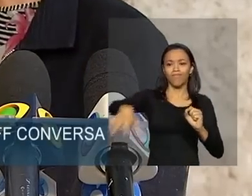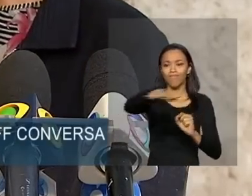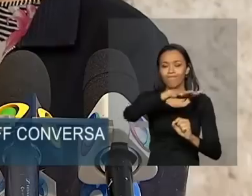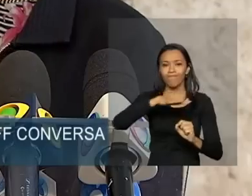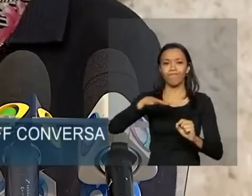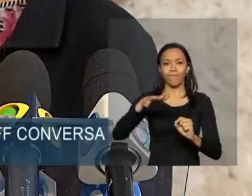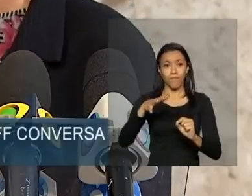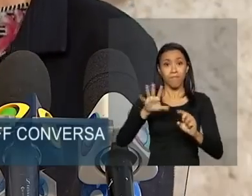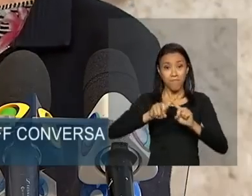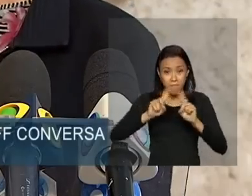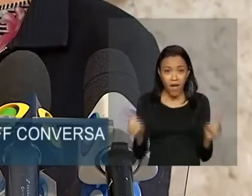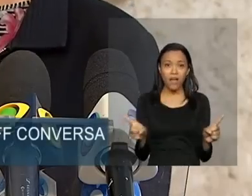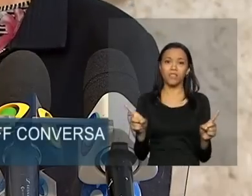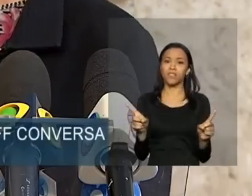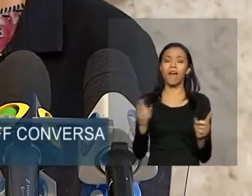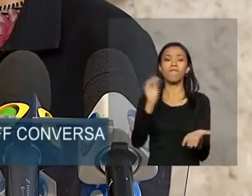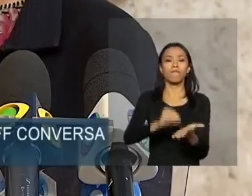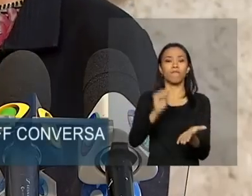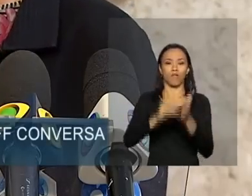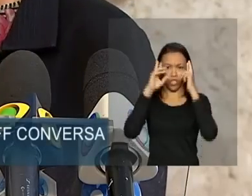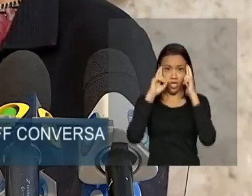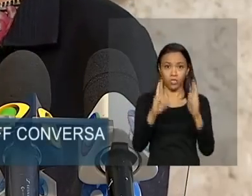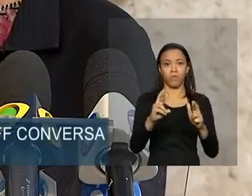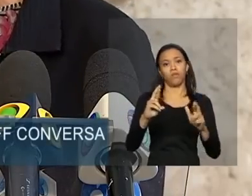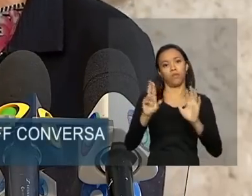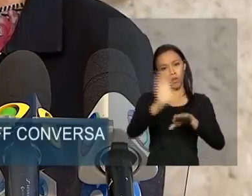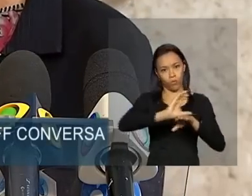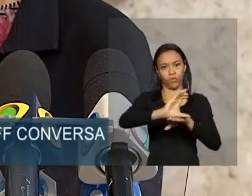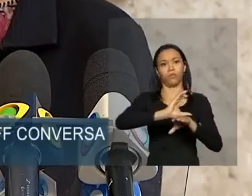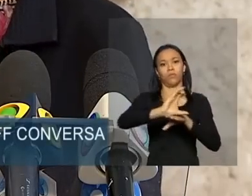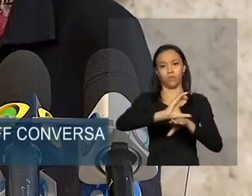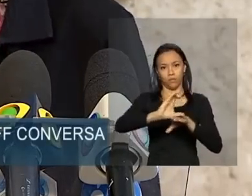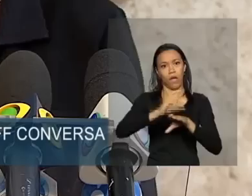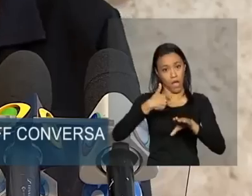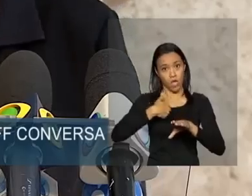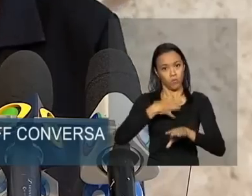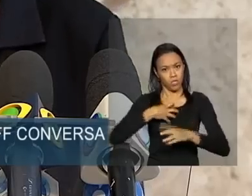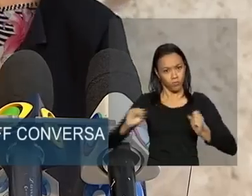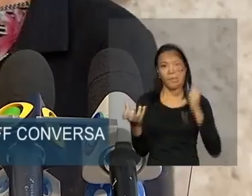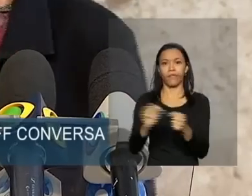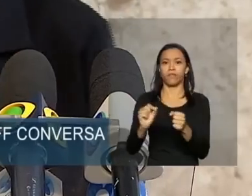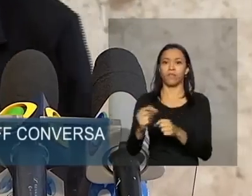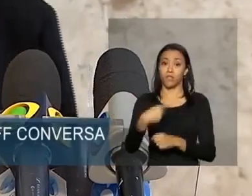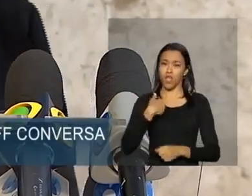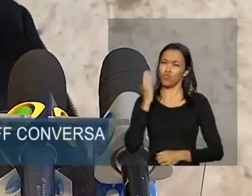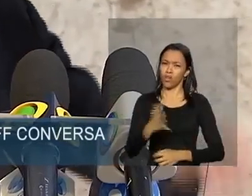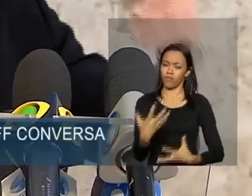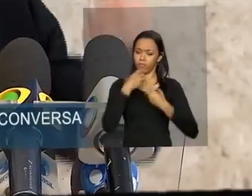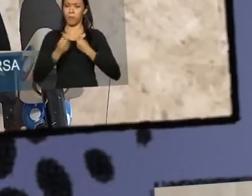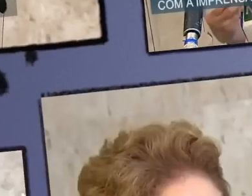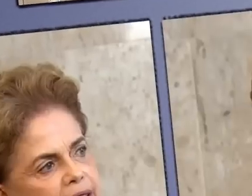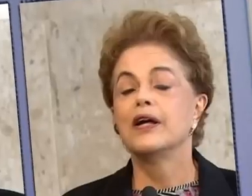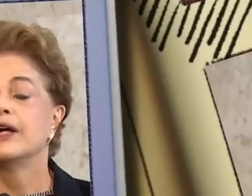absoluta, mas absoluto de respeito à lei e à Constituição, que é como querem tratar essa questão. Eu fui presa, eu